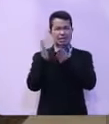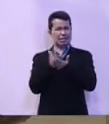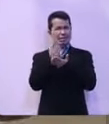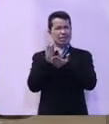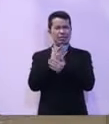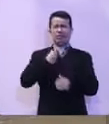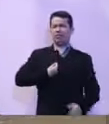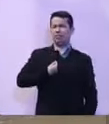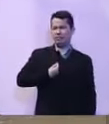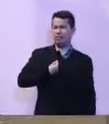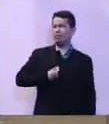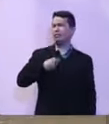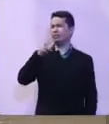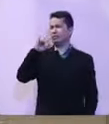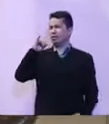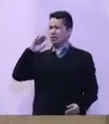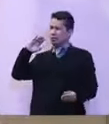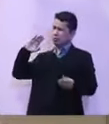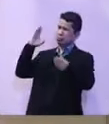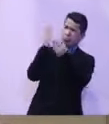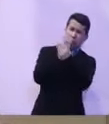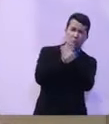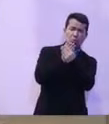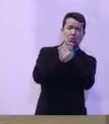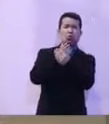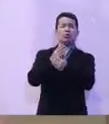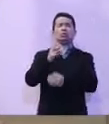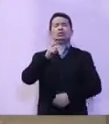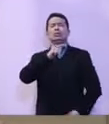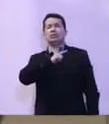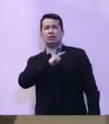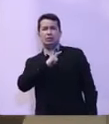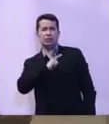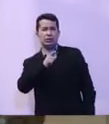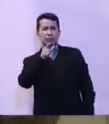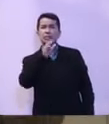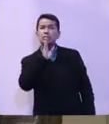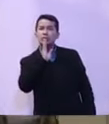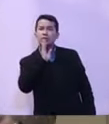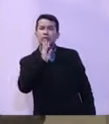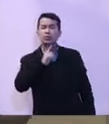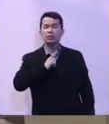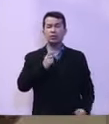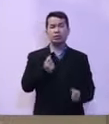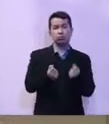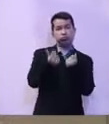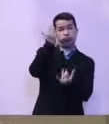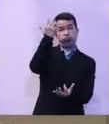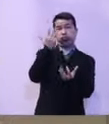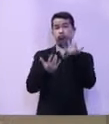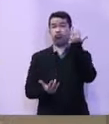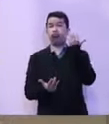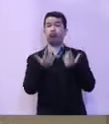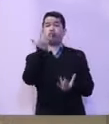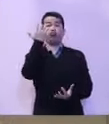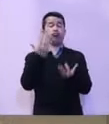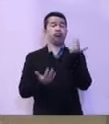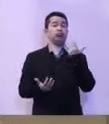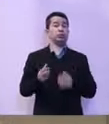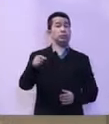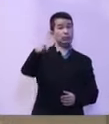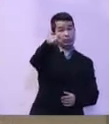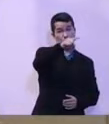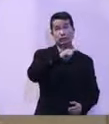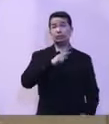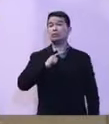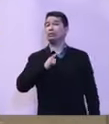aí então, dentro desse lugar que é o lago de fogo e enxofre, que a gente chama de inferno, você vai estar lá num grau diferente, num